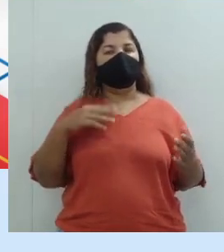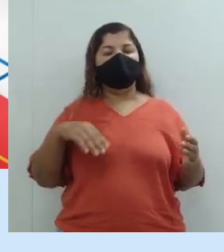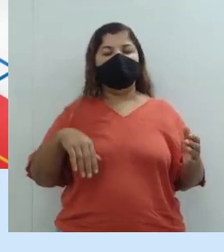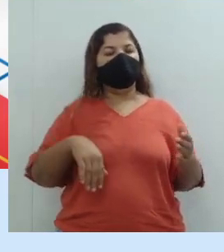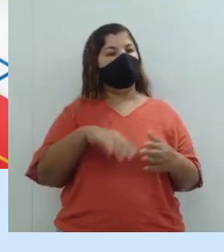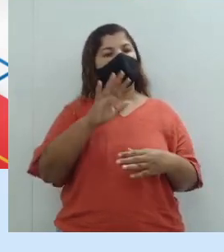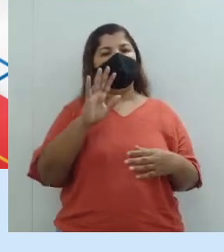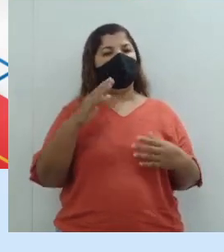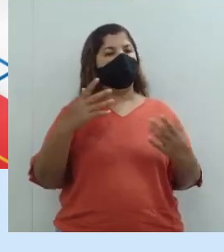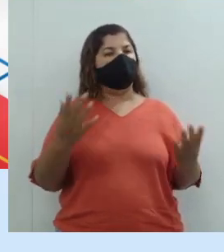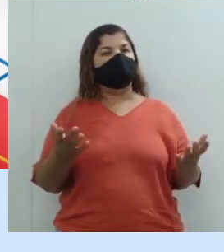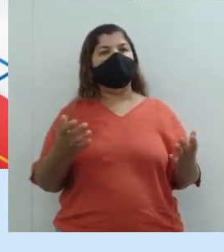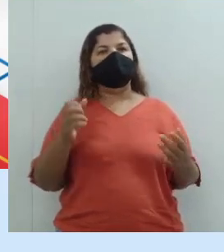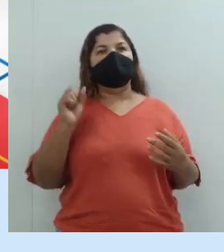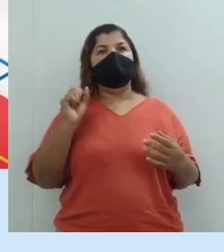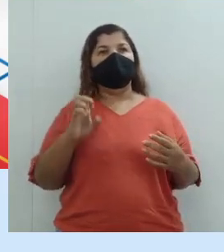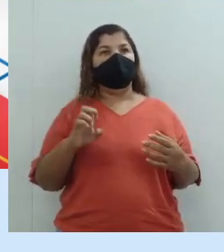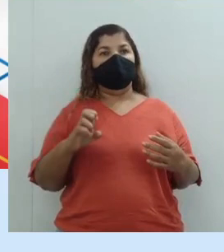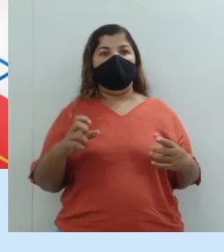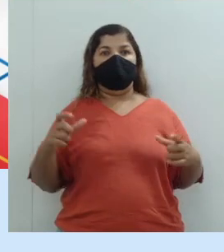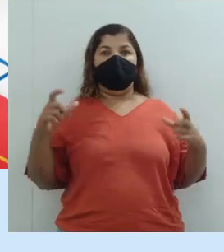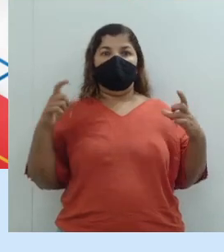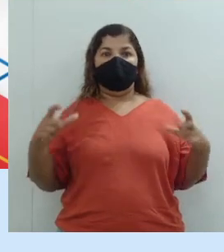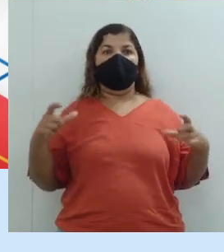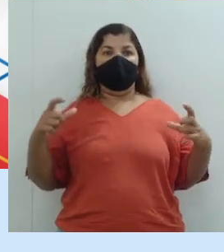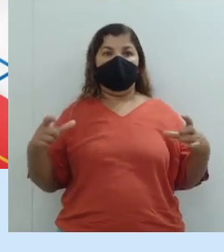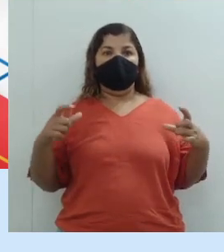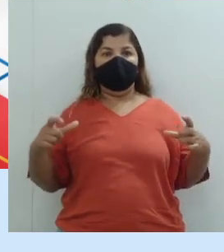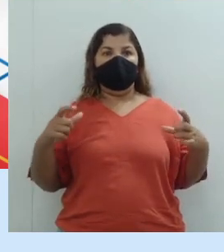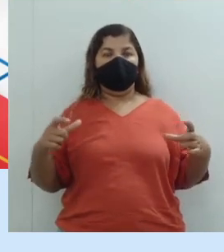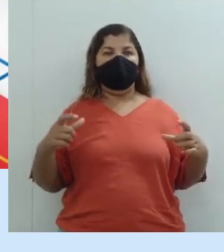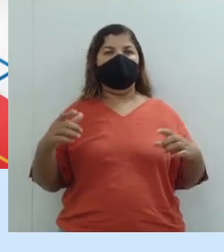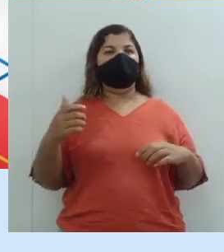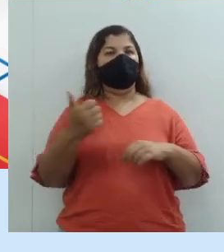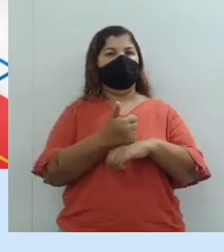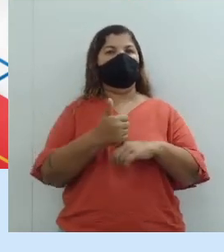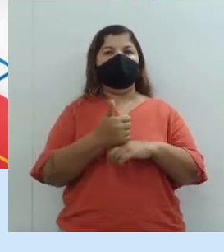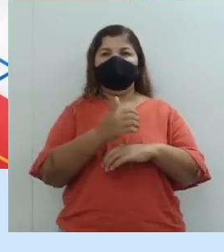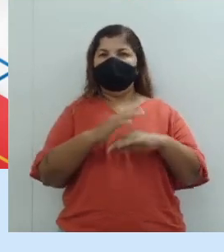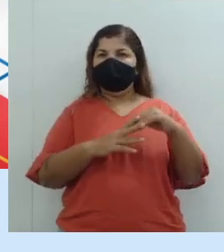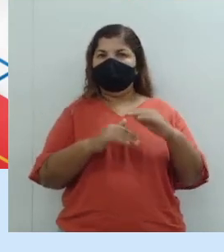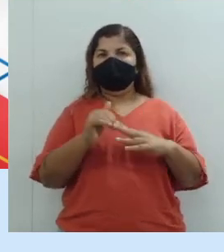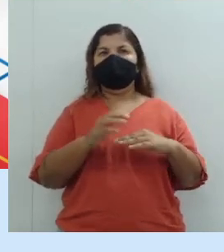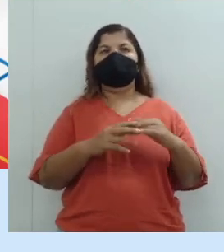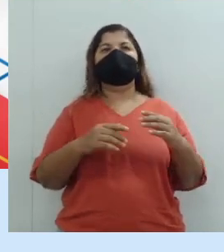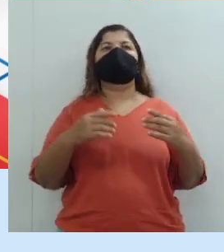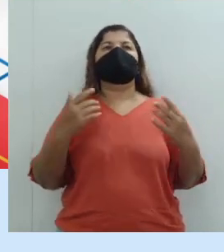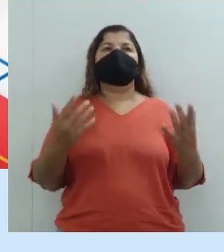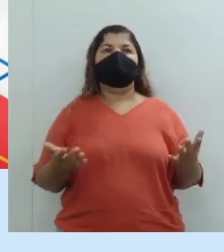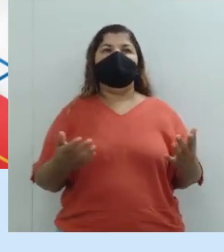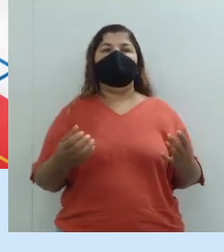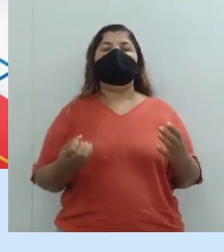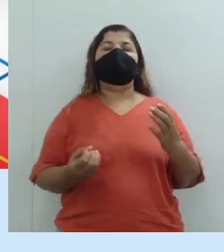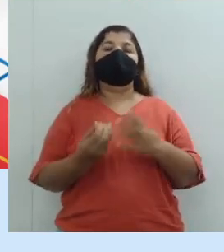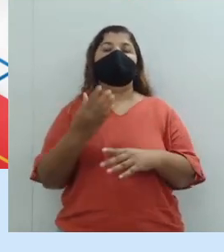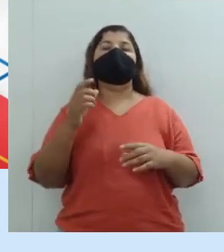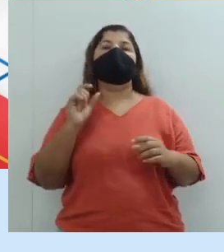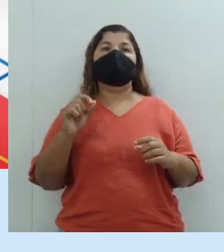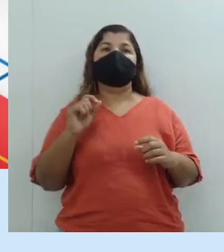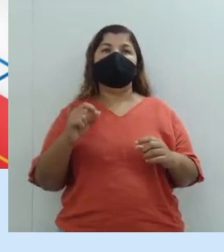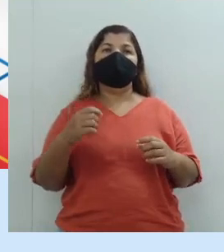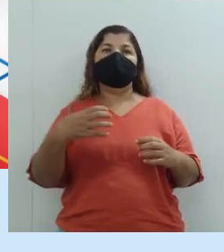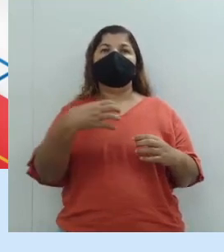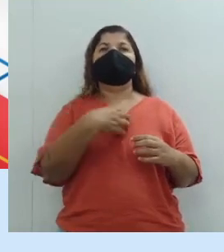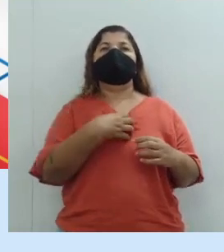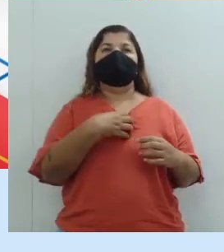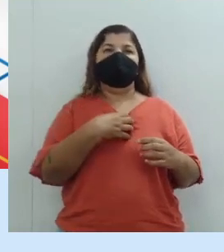tudo mais. Agora, se você já pega uma bola de campo mesmo profissional, o que é que vai ocorrer, né? Você chuta essa bola, você já vai